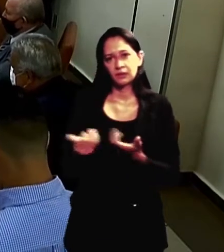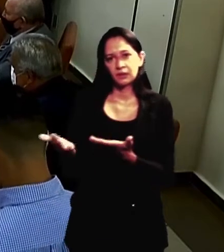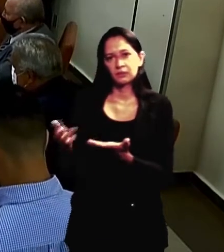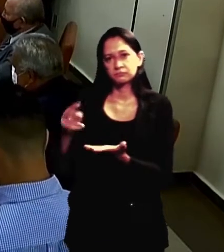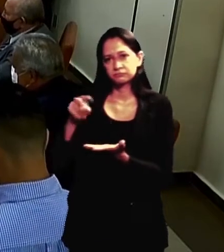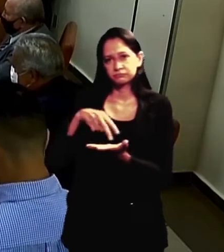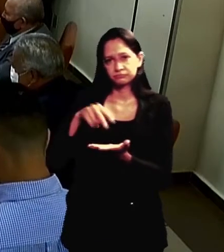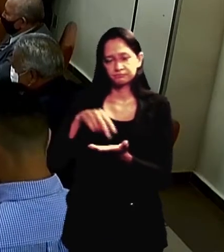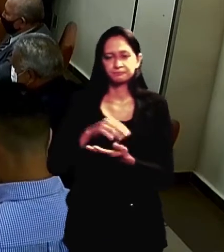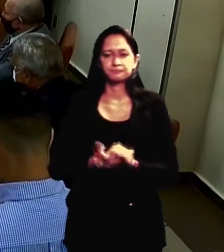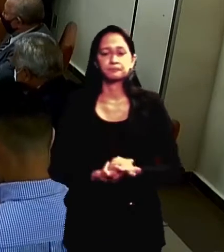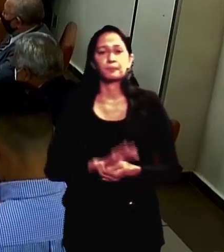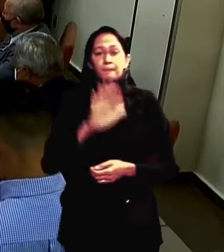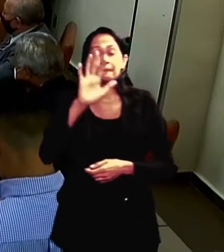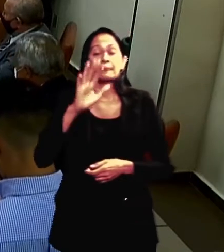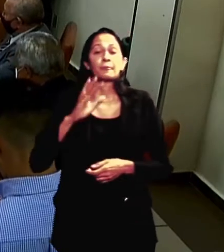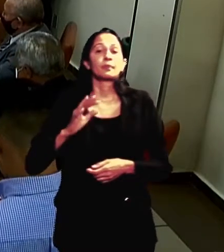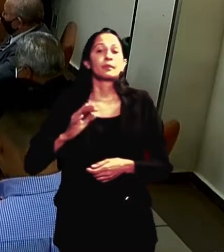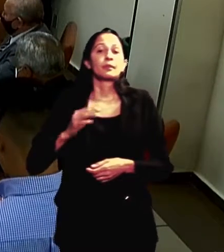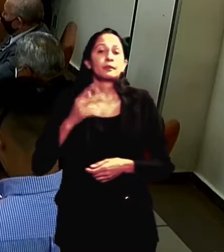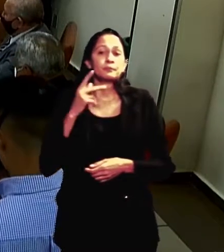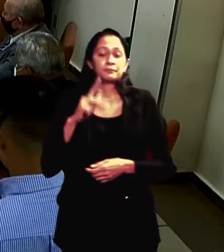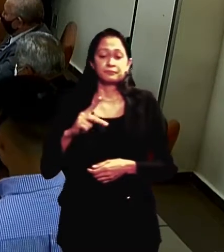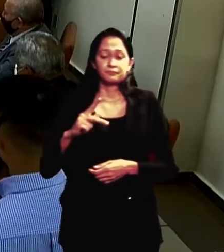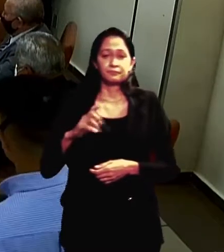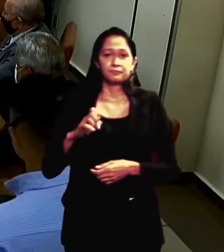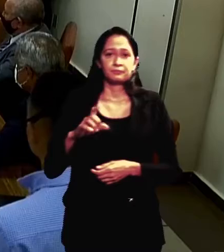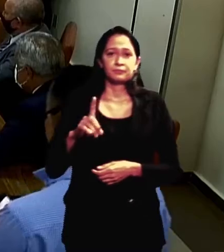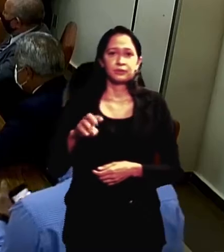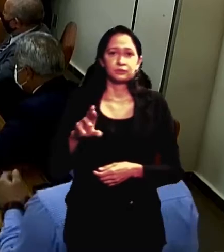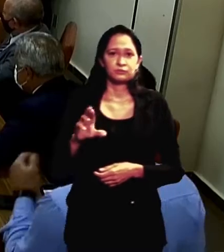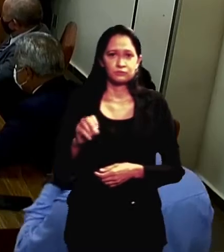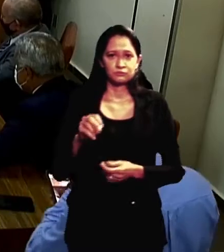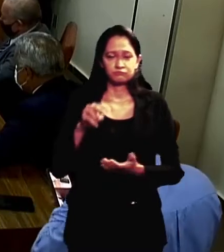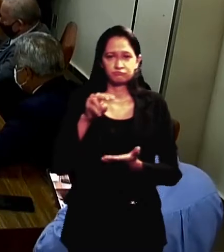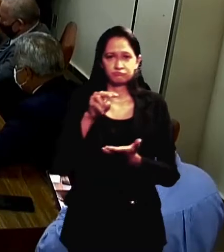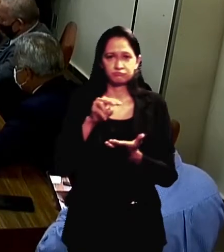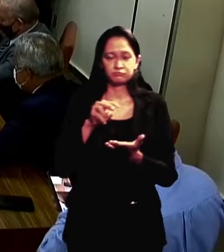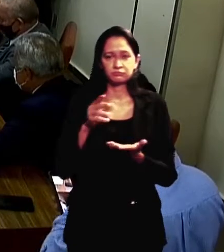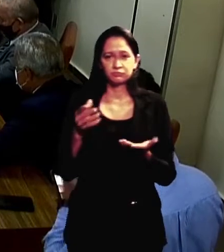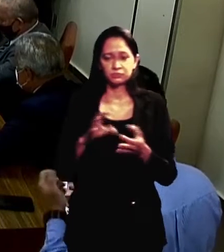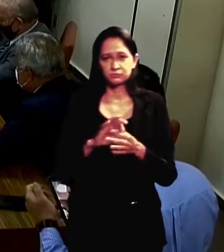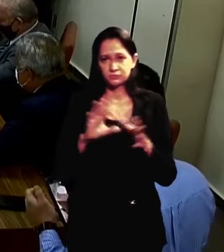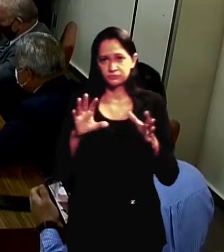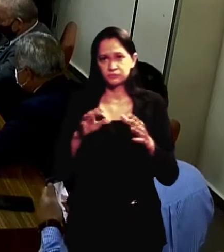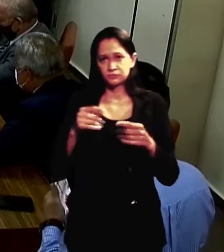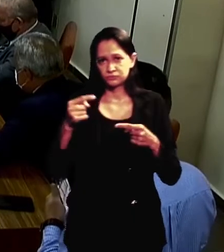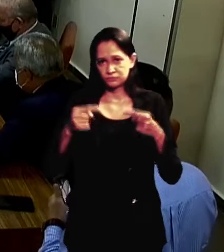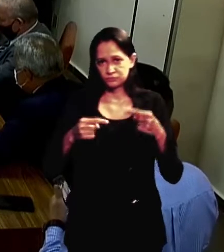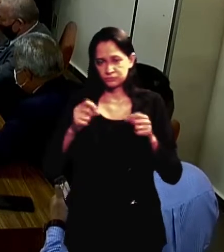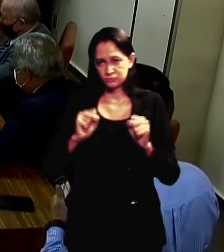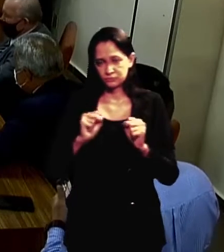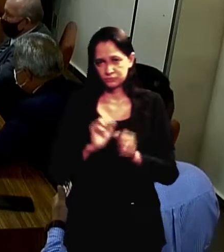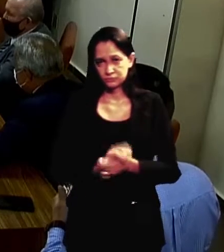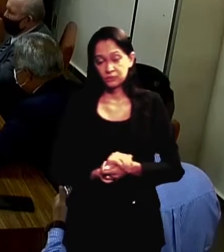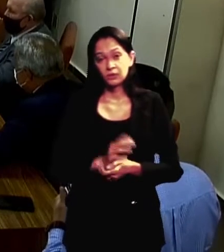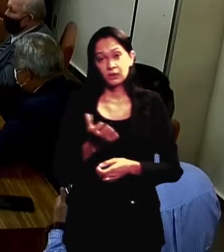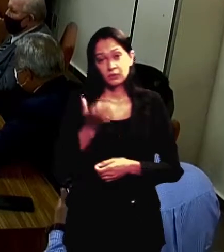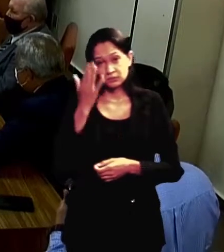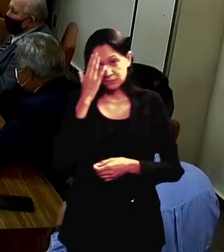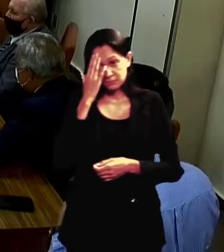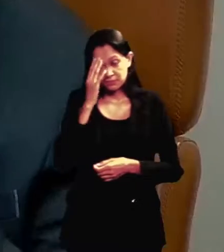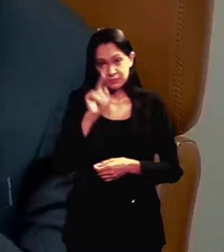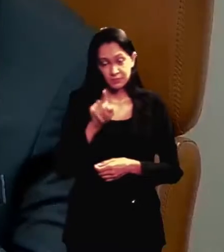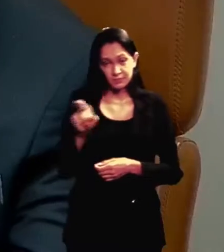discussão. Senhor presidente, questão de ordem. Questão de ordem, vereador Pedro Zulão Júnior. Eu quero saber se o vereador